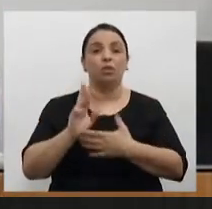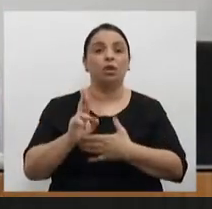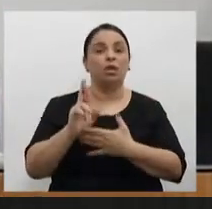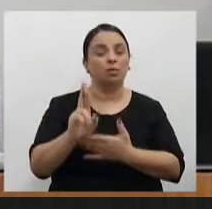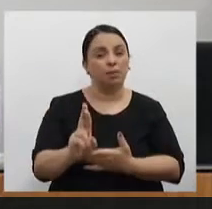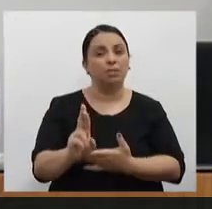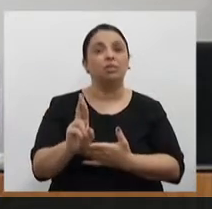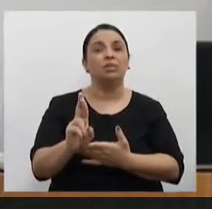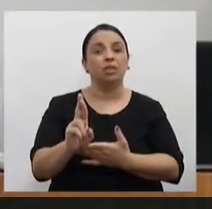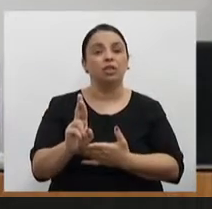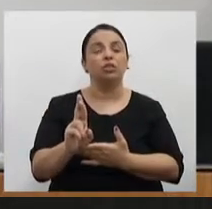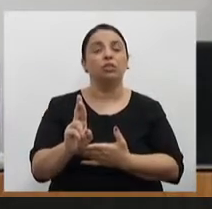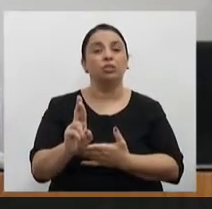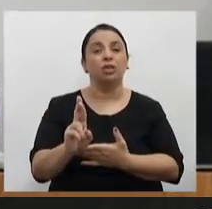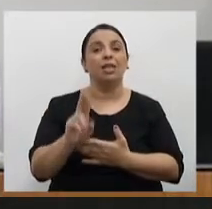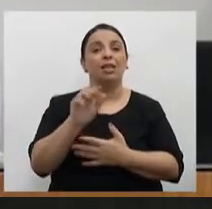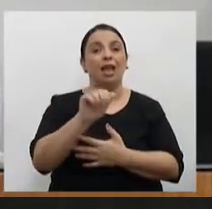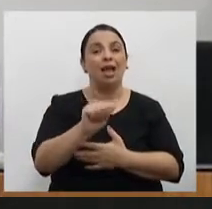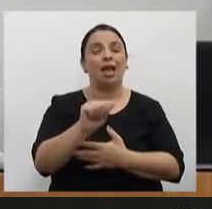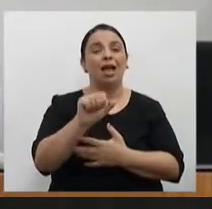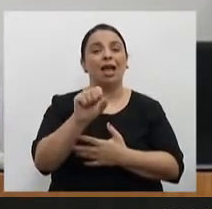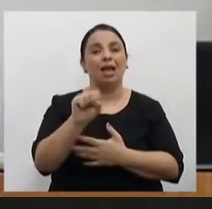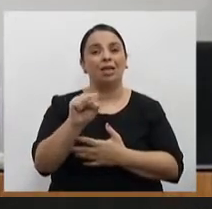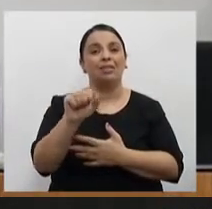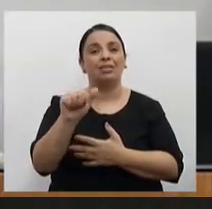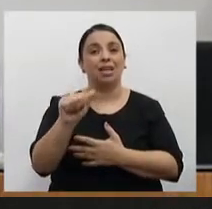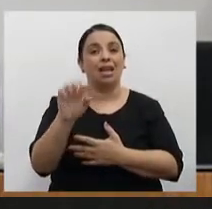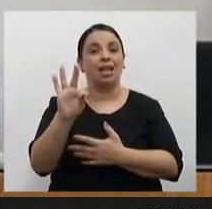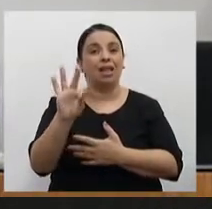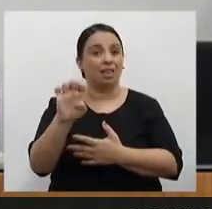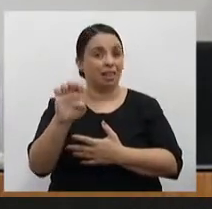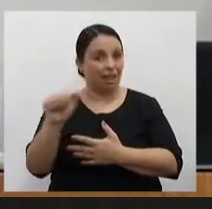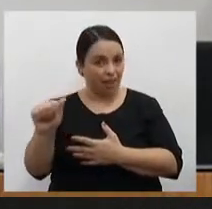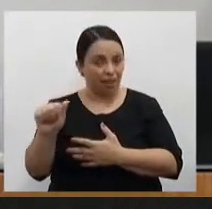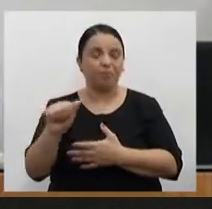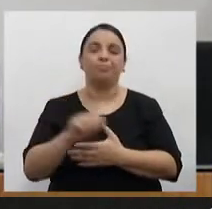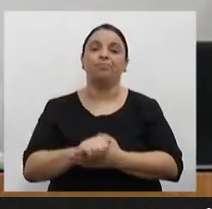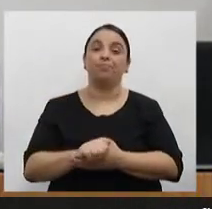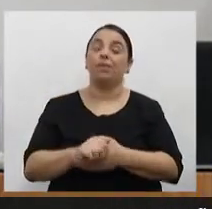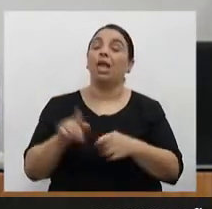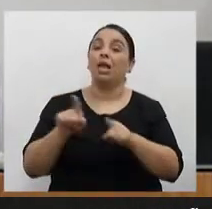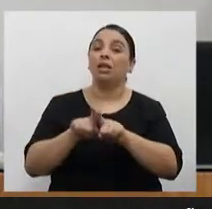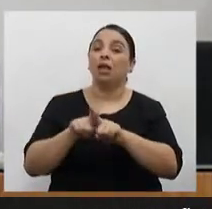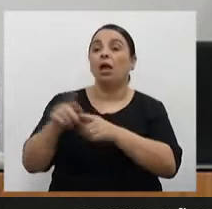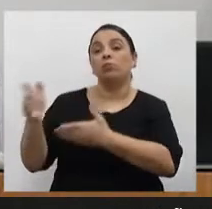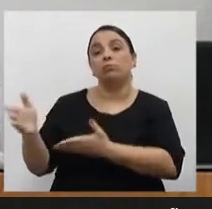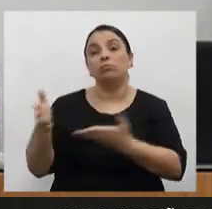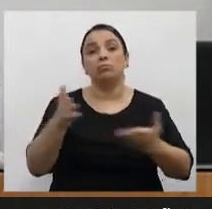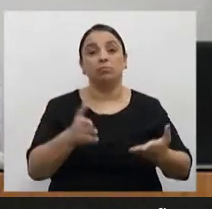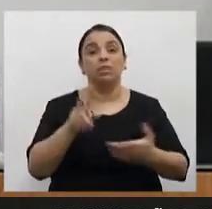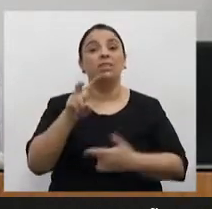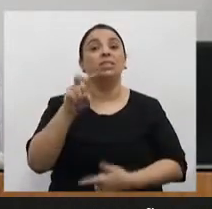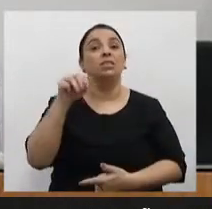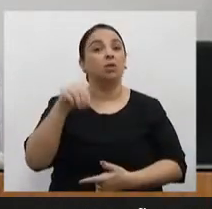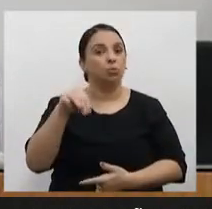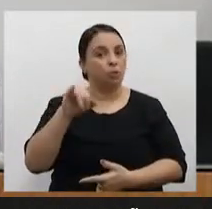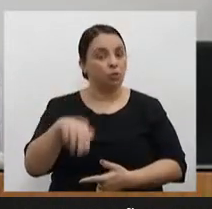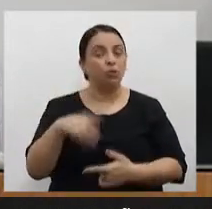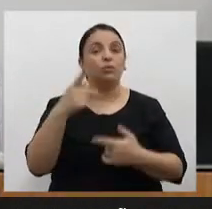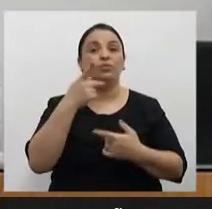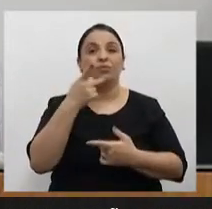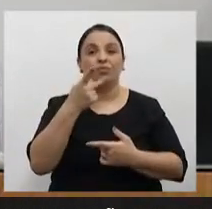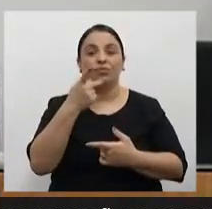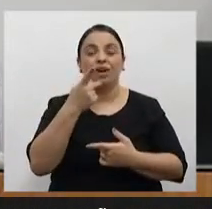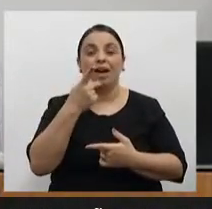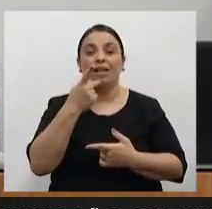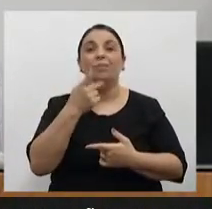representante da Azateia. Vou passar agora também a fala para os seus 5 minutos, tá ok? Para